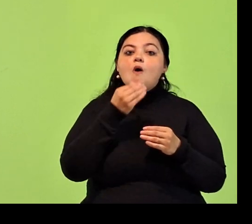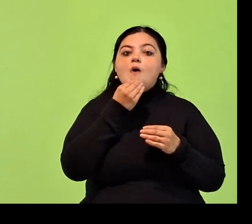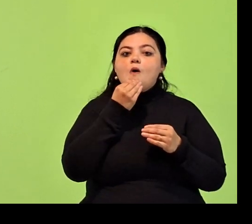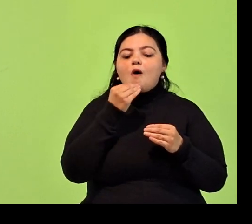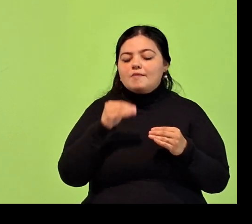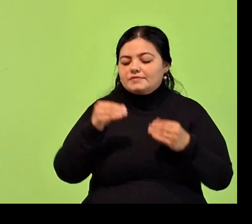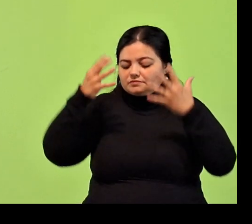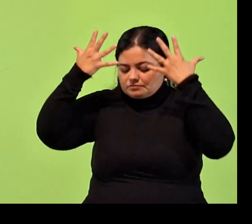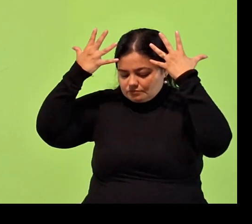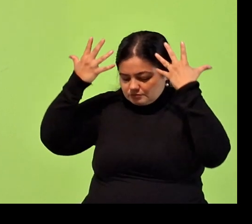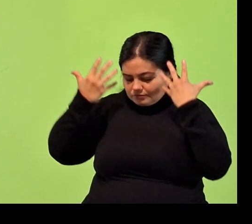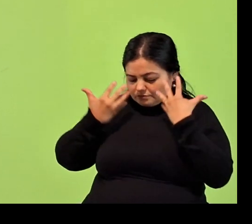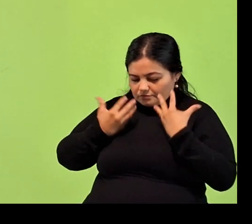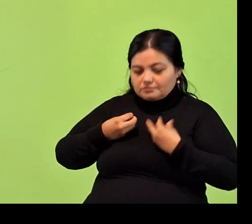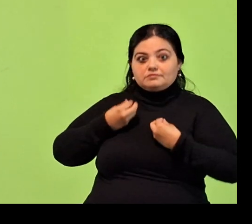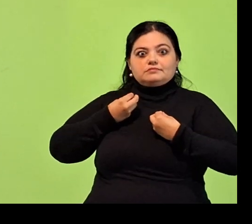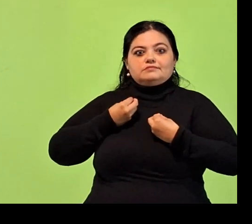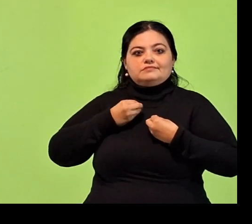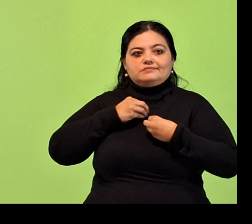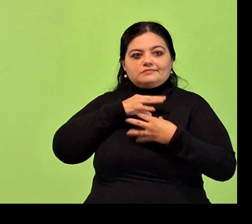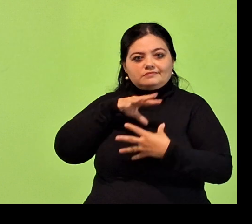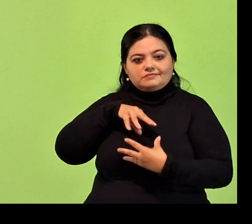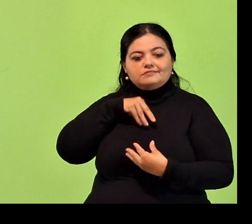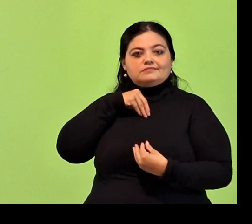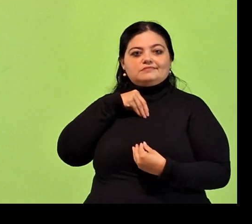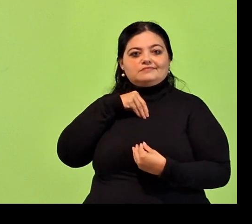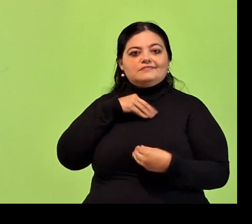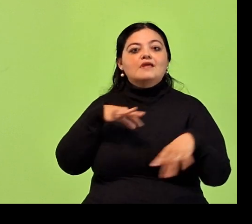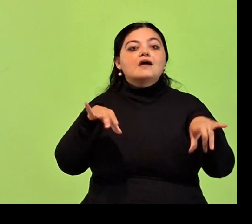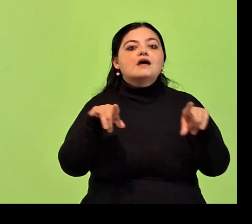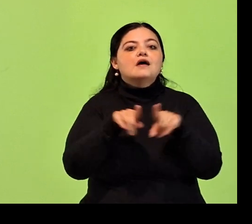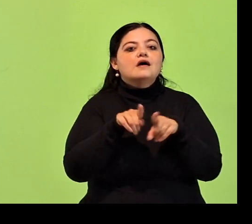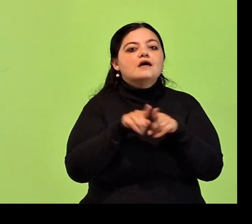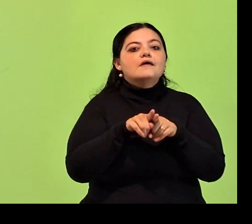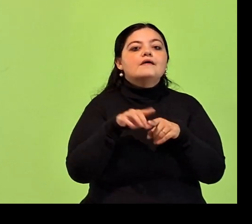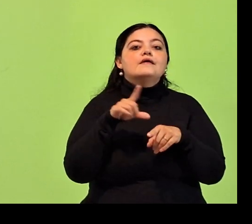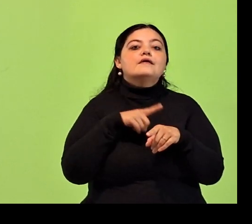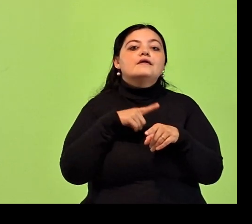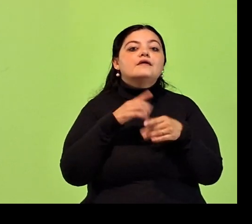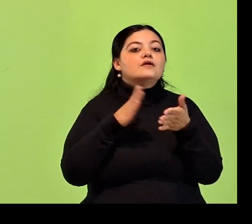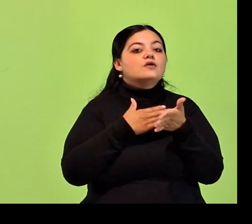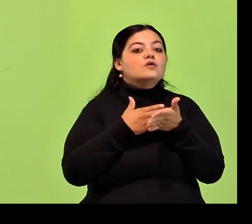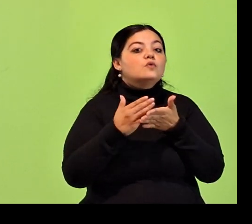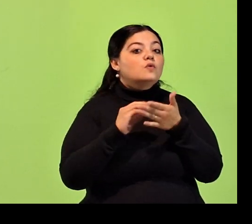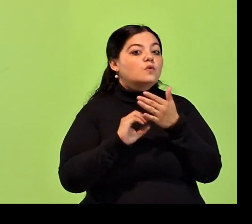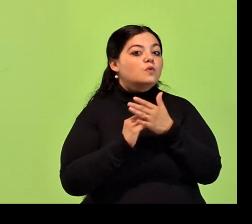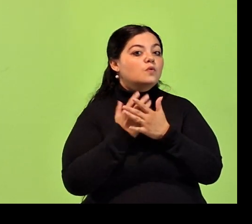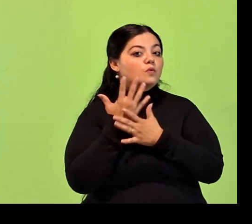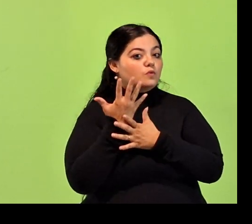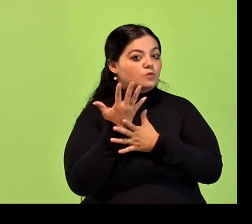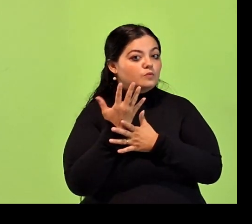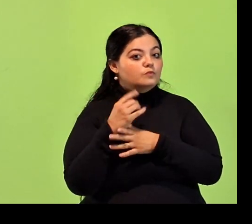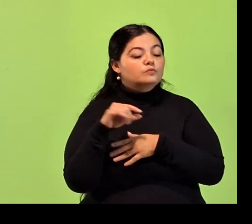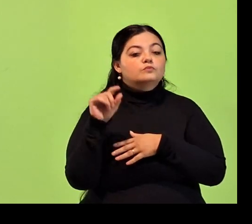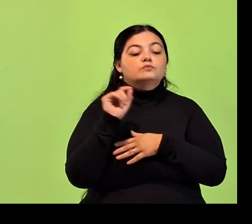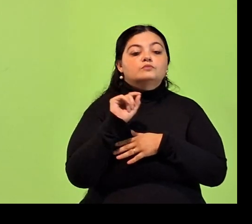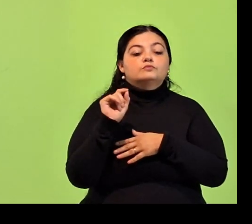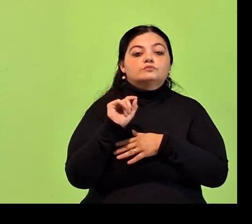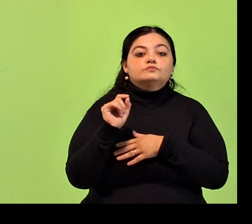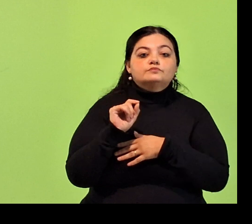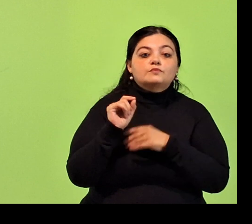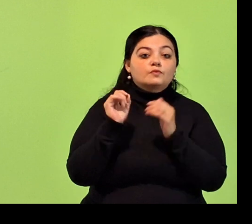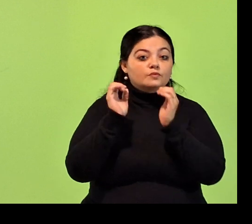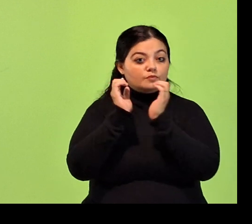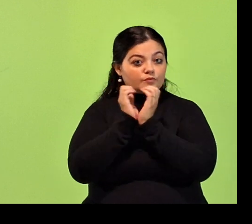incorporava espíritos. Eles fundaram, na verdade, Valentina, junto com seu marido anterior, fundou um